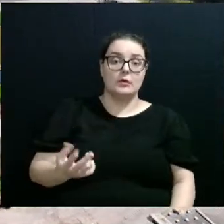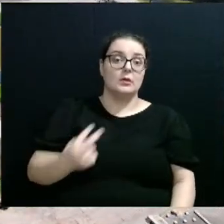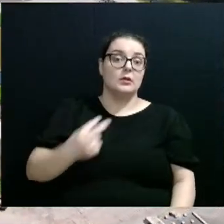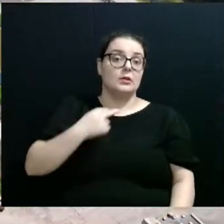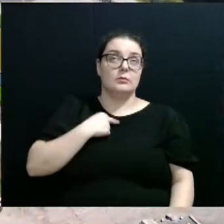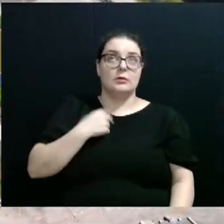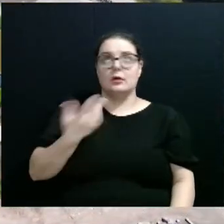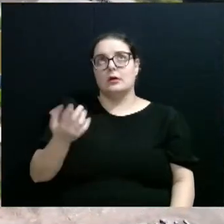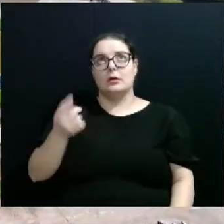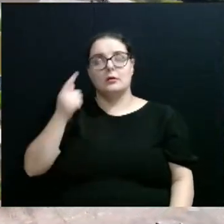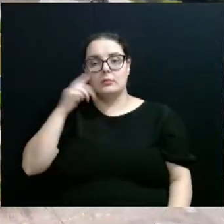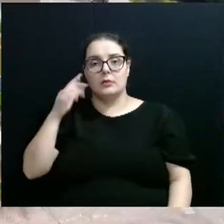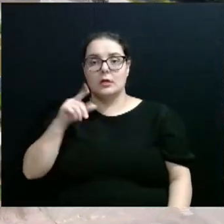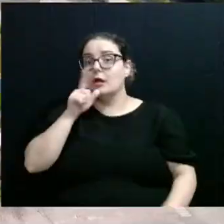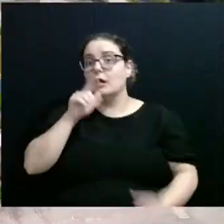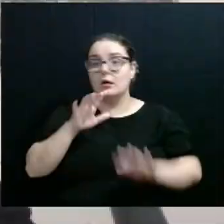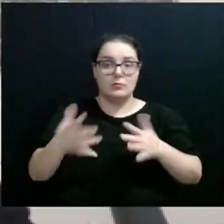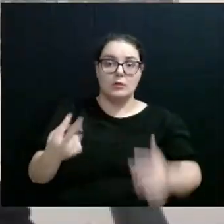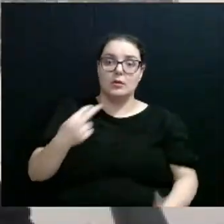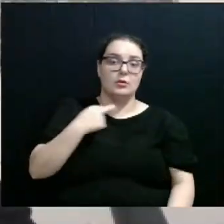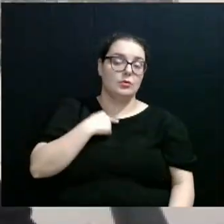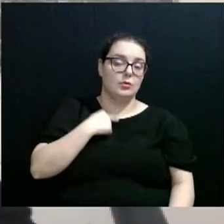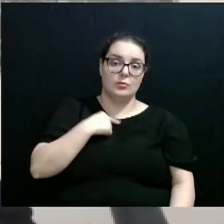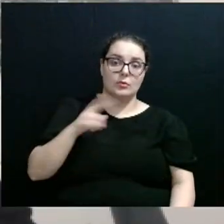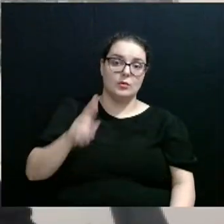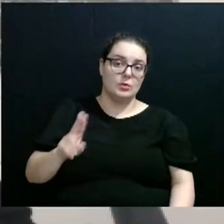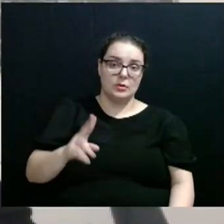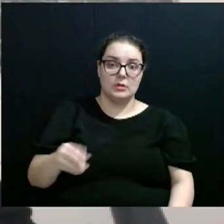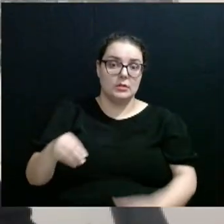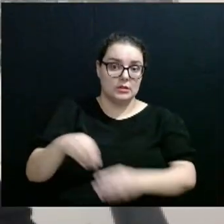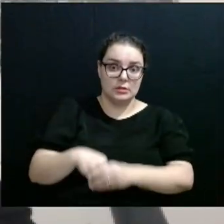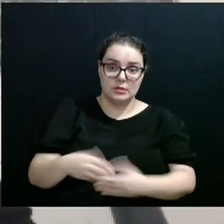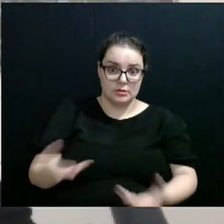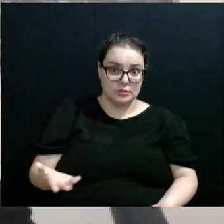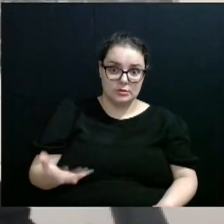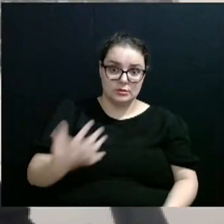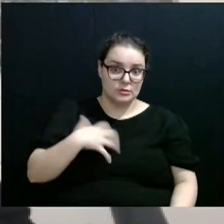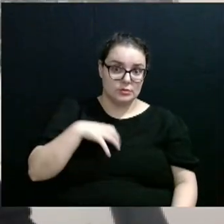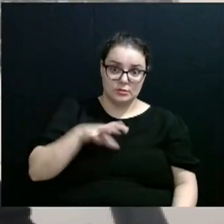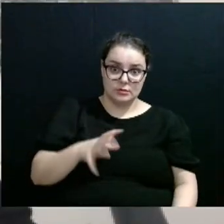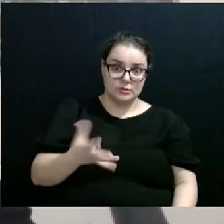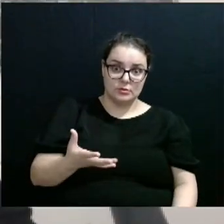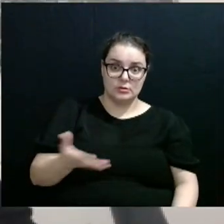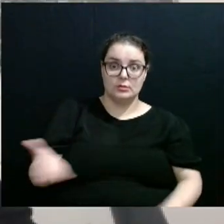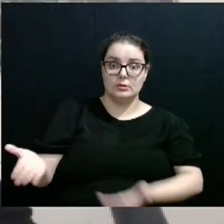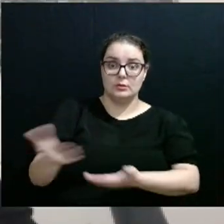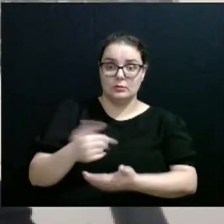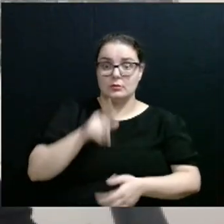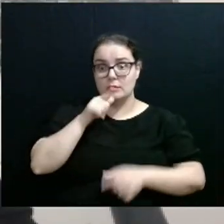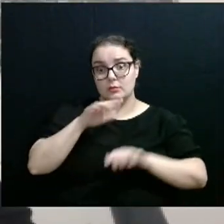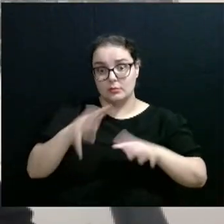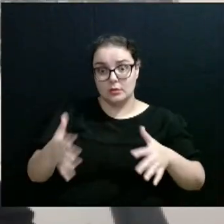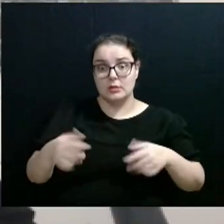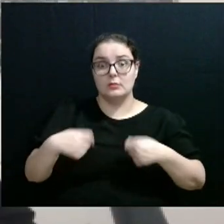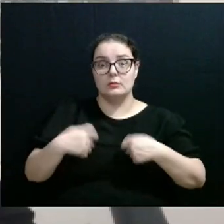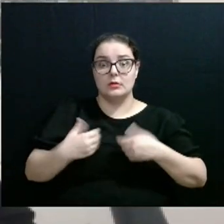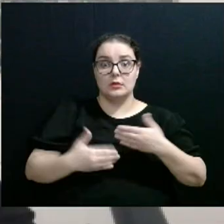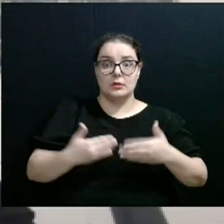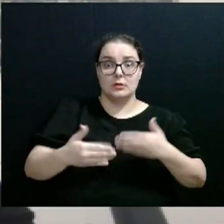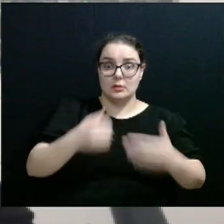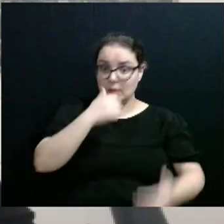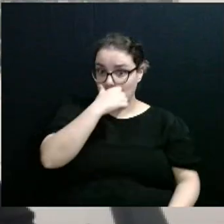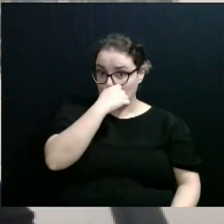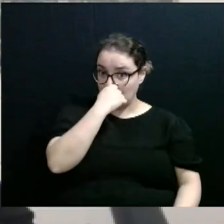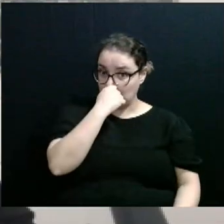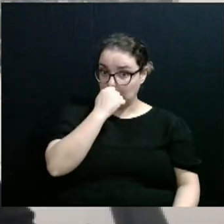água do mar, não poderia ser utilizada simplesmente da forma como ela é coletada do mar. Você precisa ter um processo de